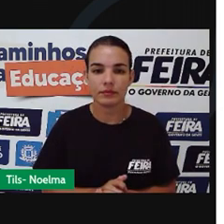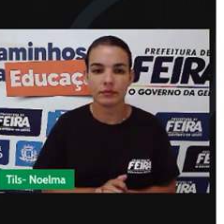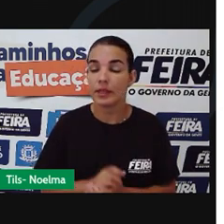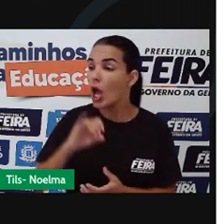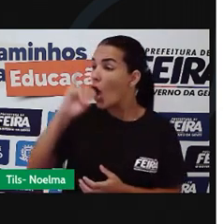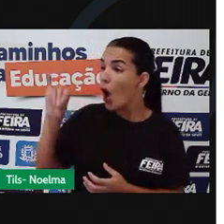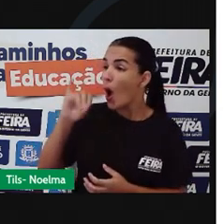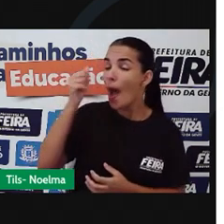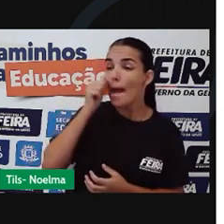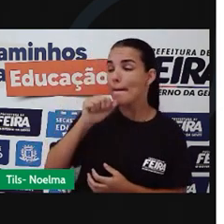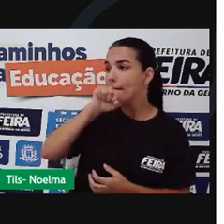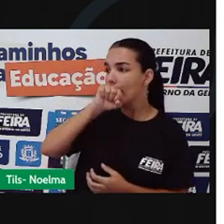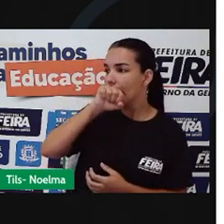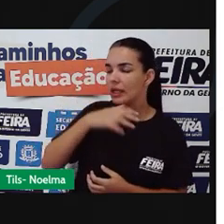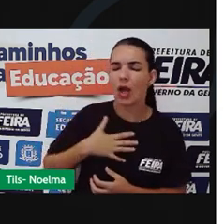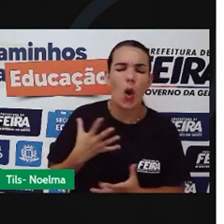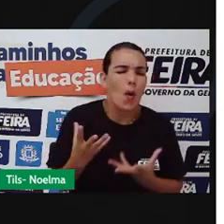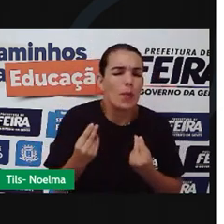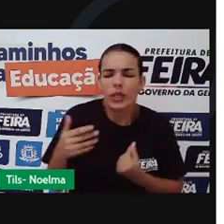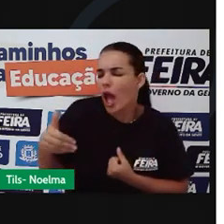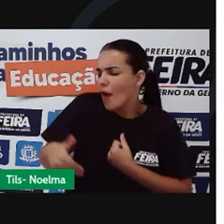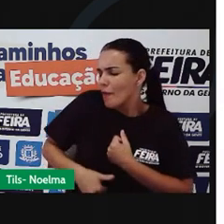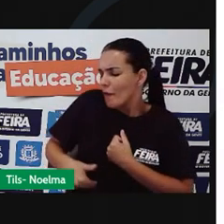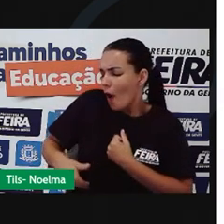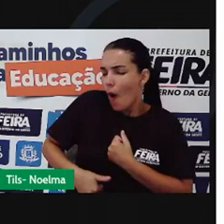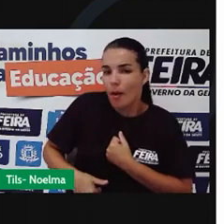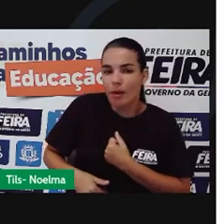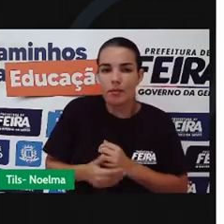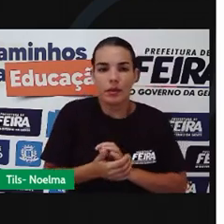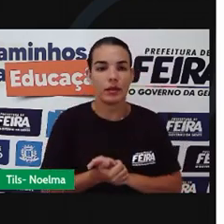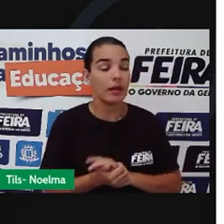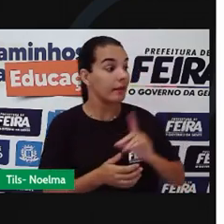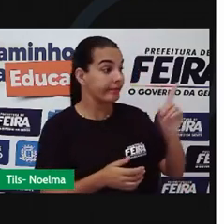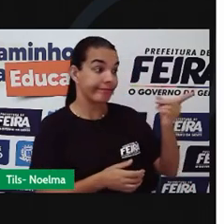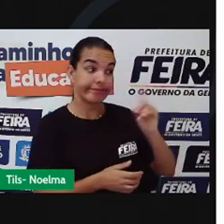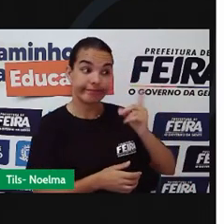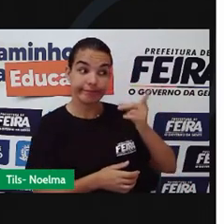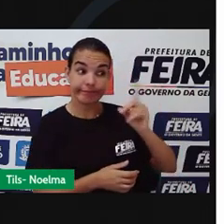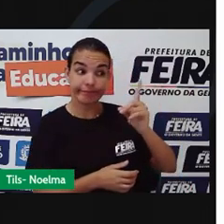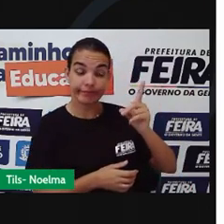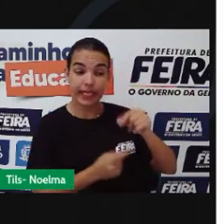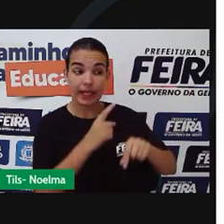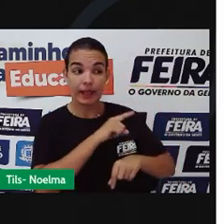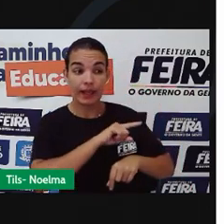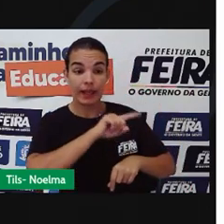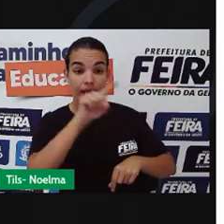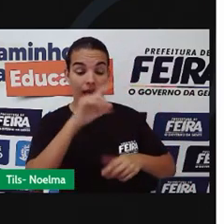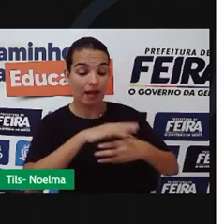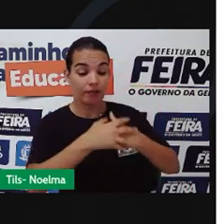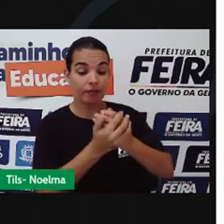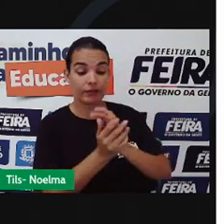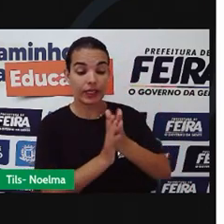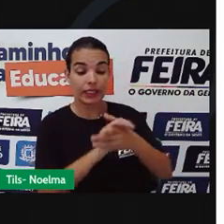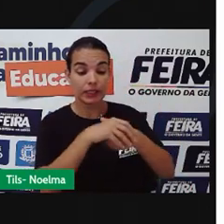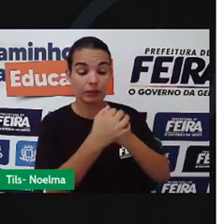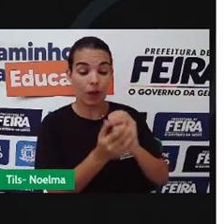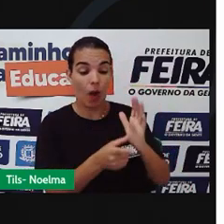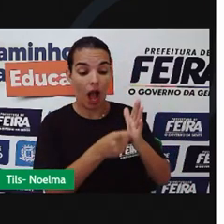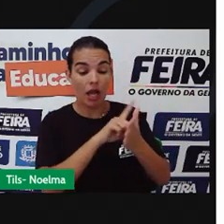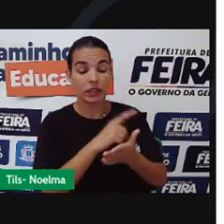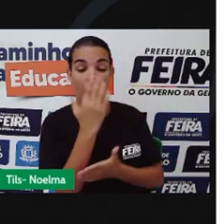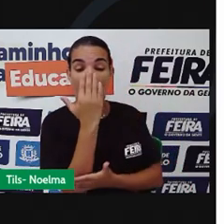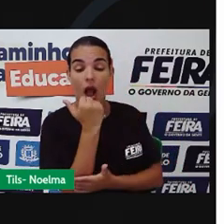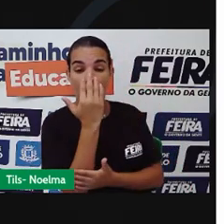Oi mamãe Nossa estou com uma fome não não não mocinha você precisa lavar as mãos Antes